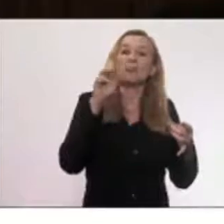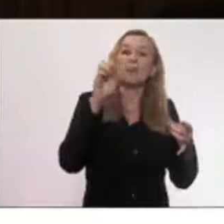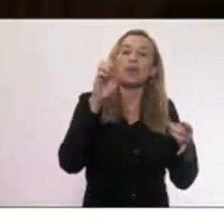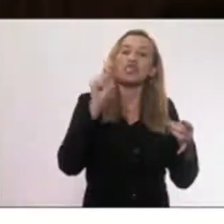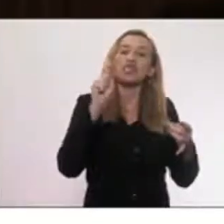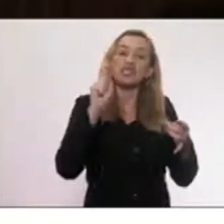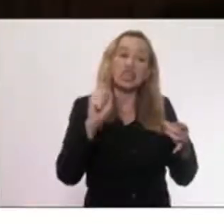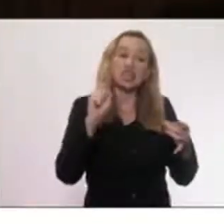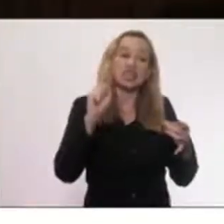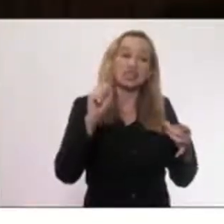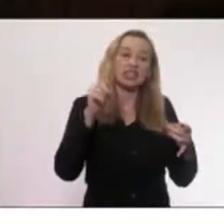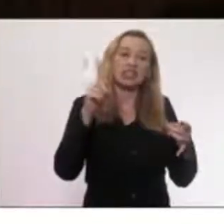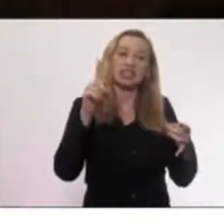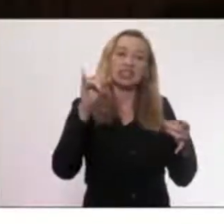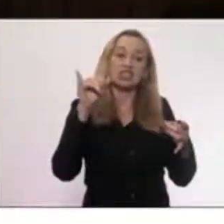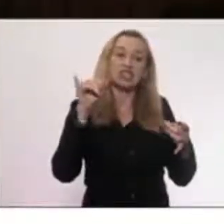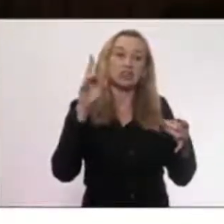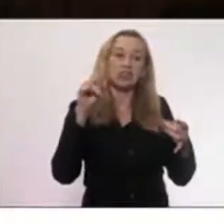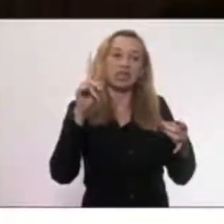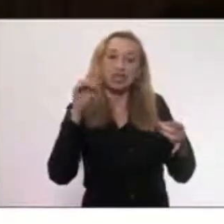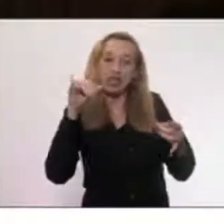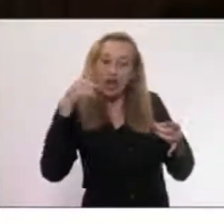acaba sendo o orçamento real.